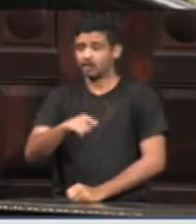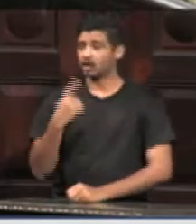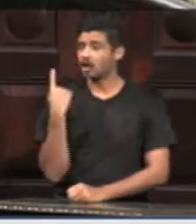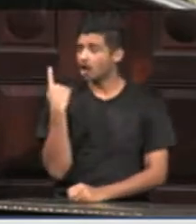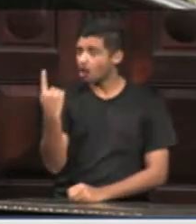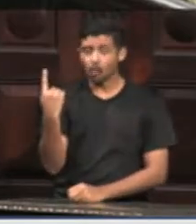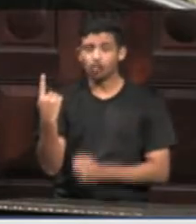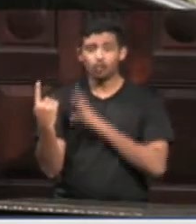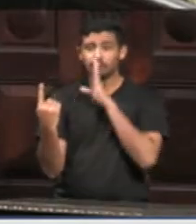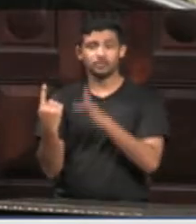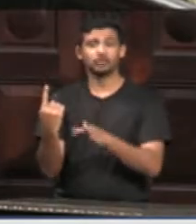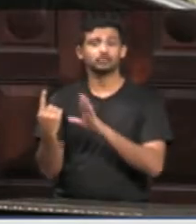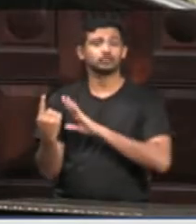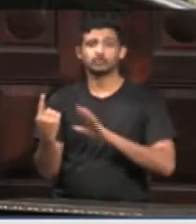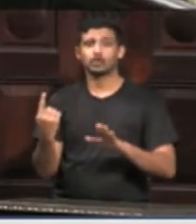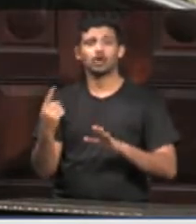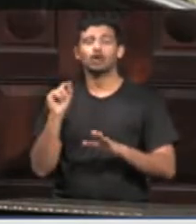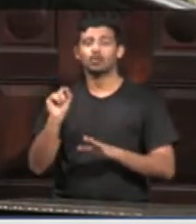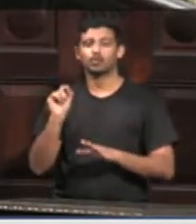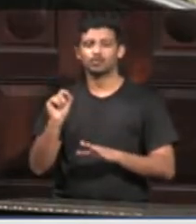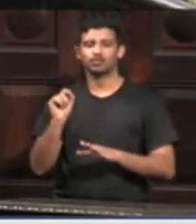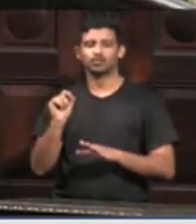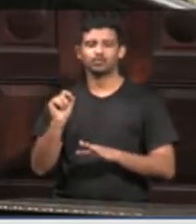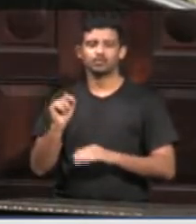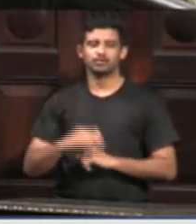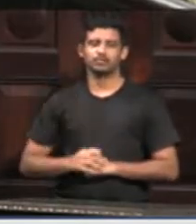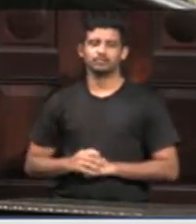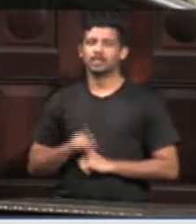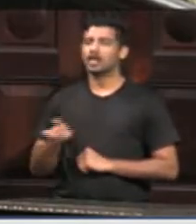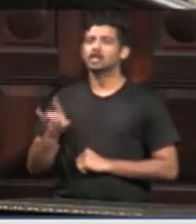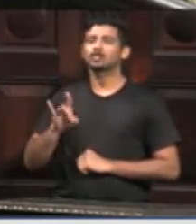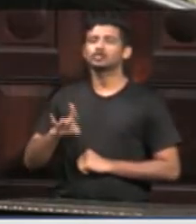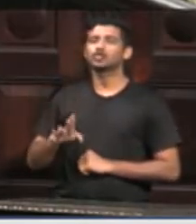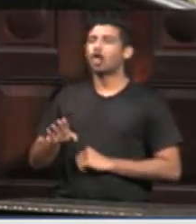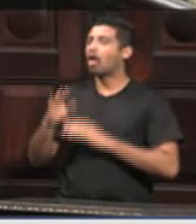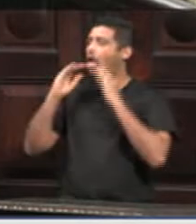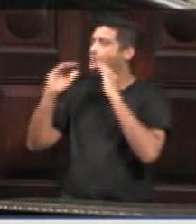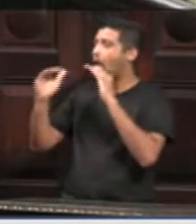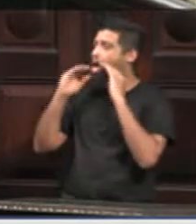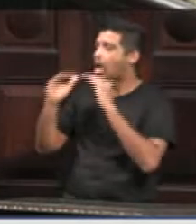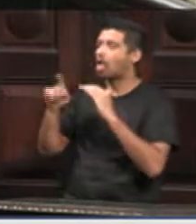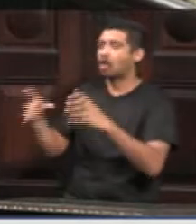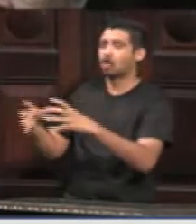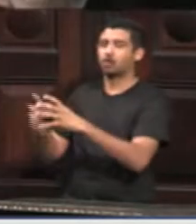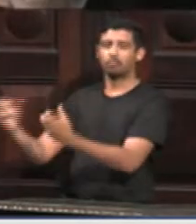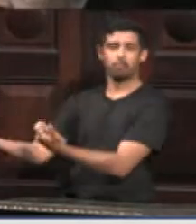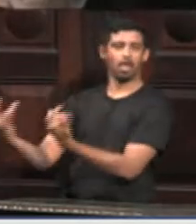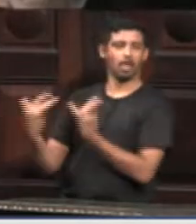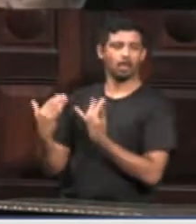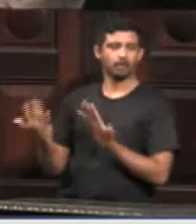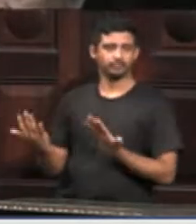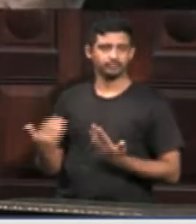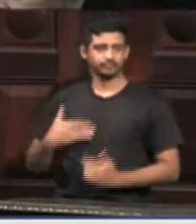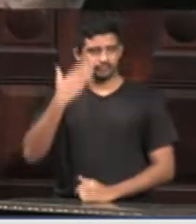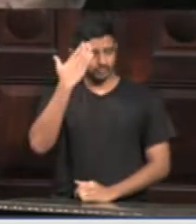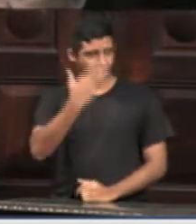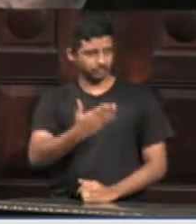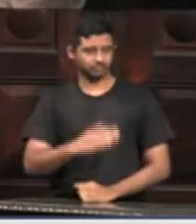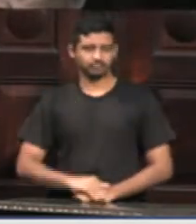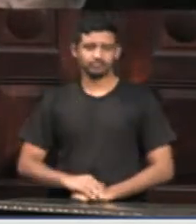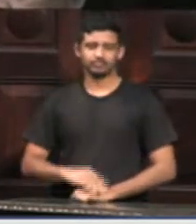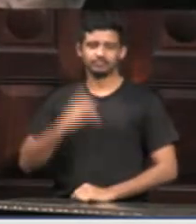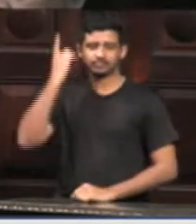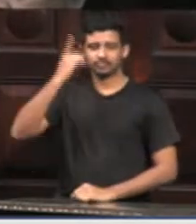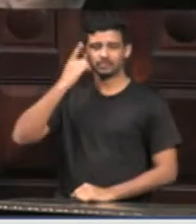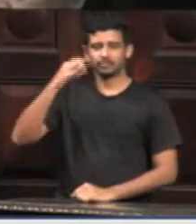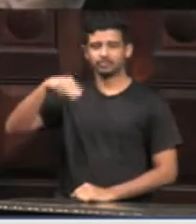único objetivo: servir aos seus seguidores fiéis. Muito obrigado, senhor presidente. Deputado Marcelo